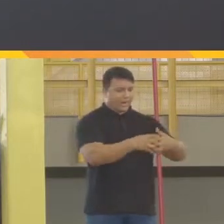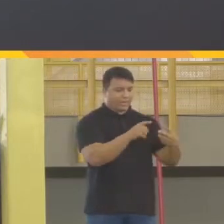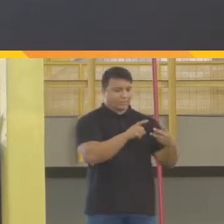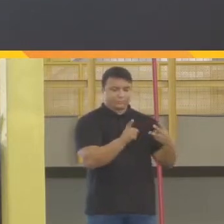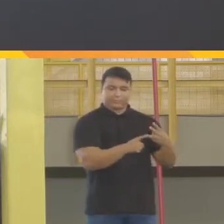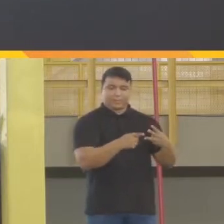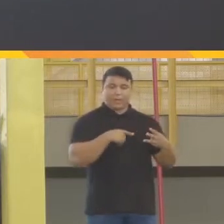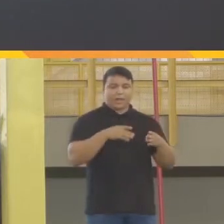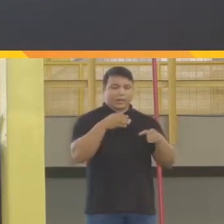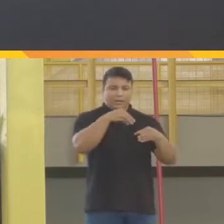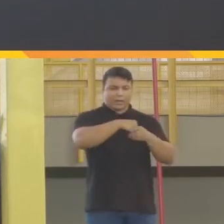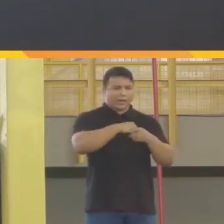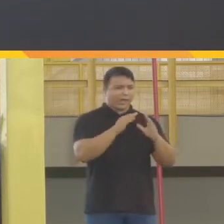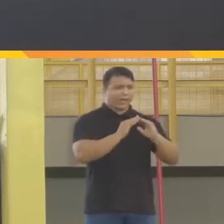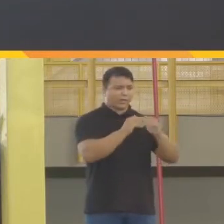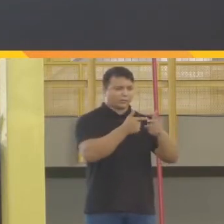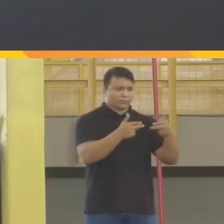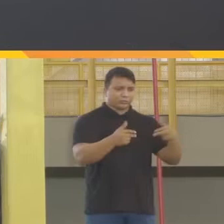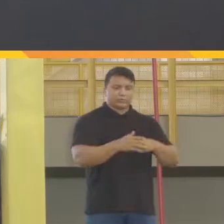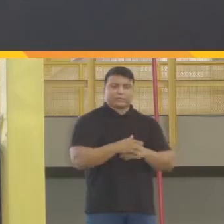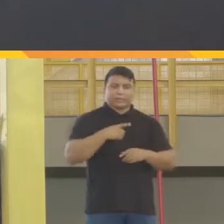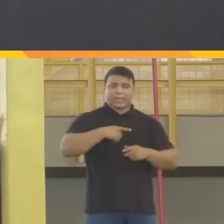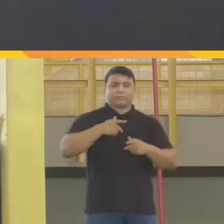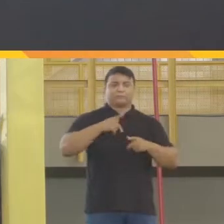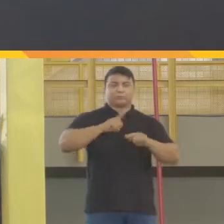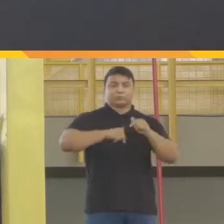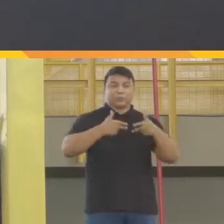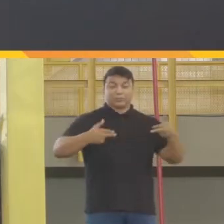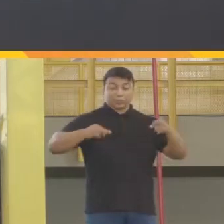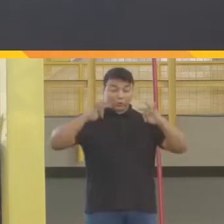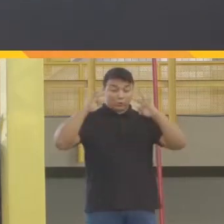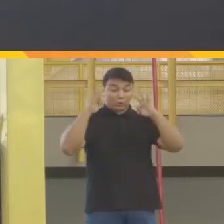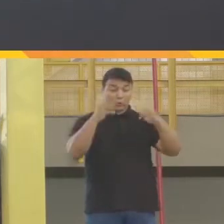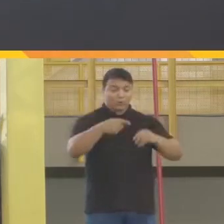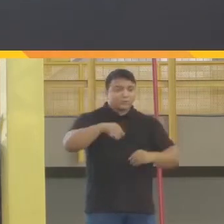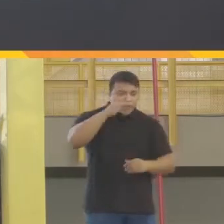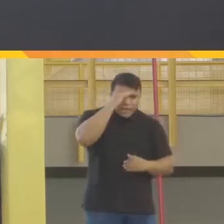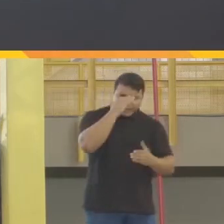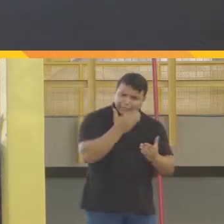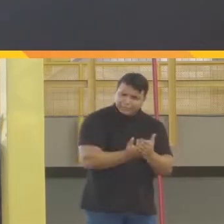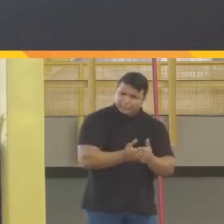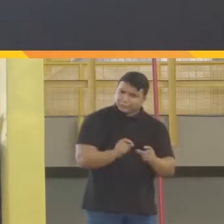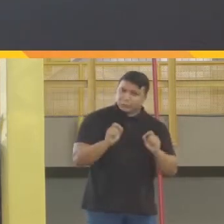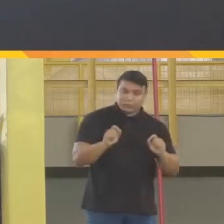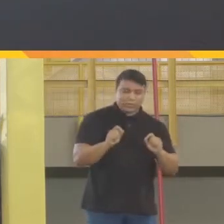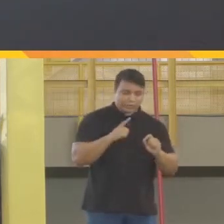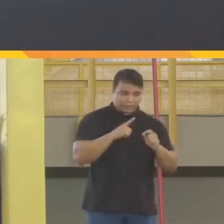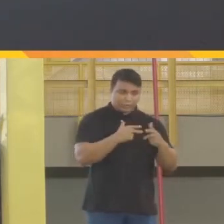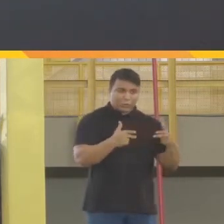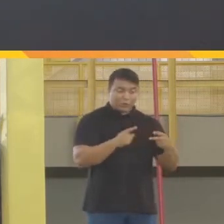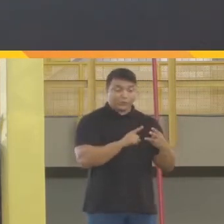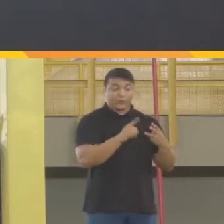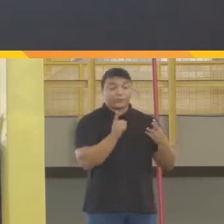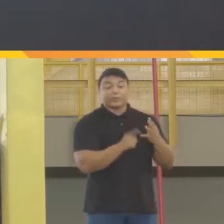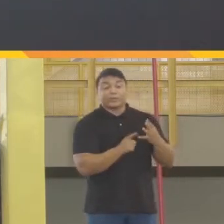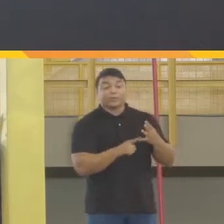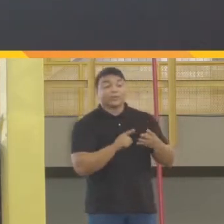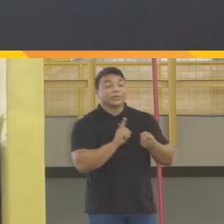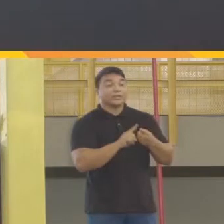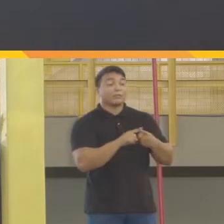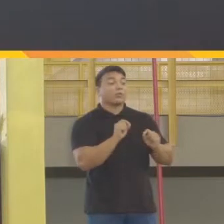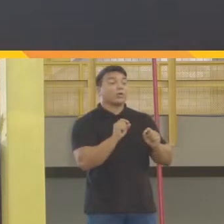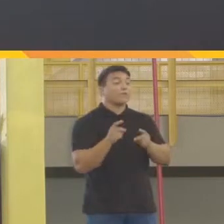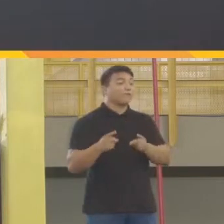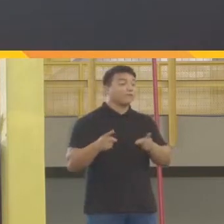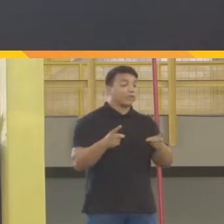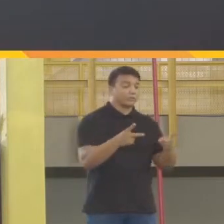vendiam móveis, vendiam instrumentos e, acredite se quiser, vendiam,